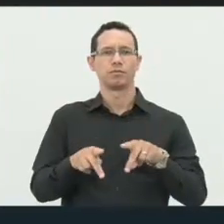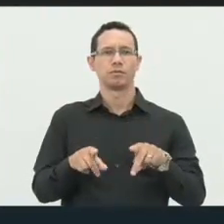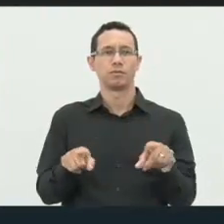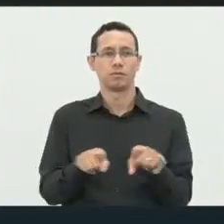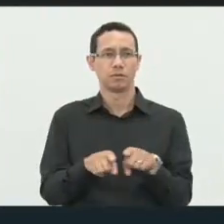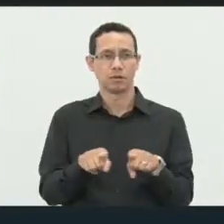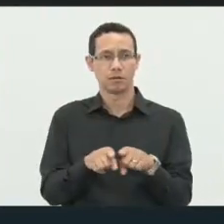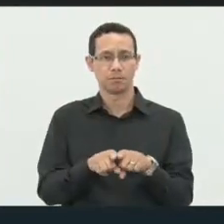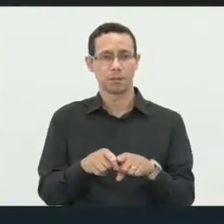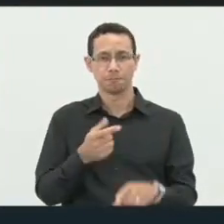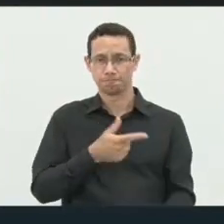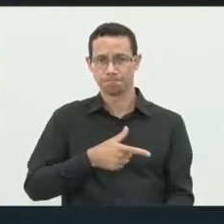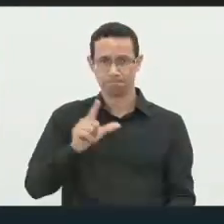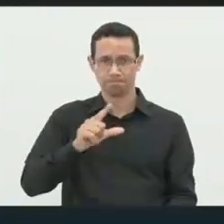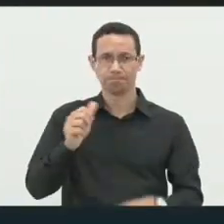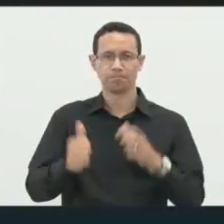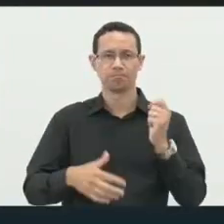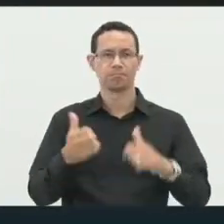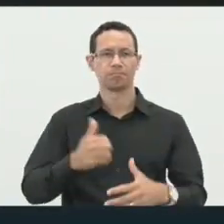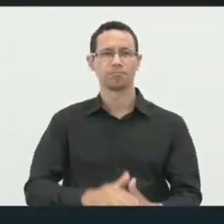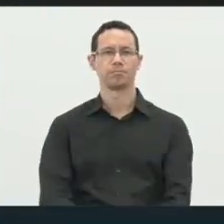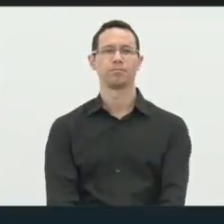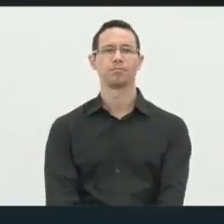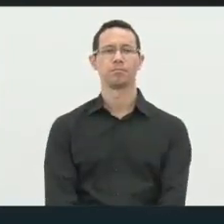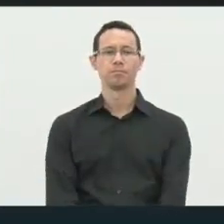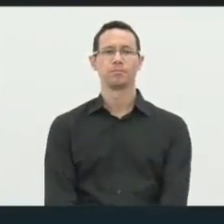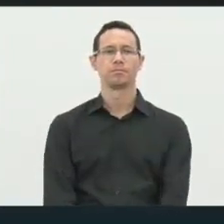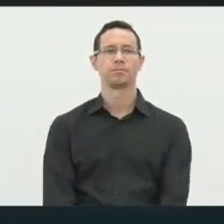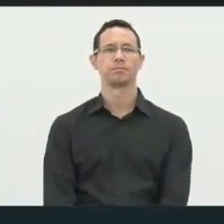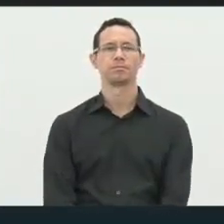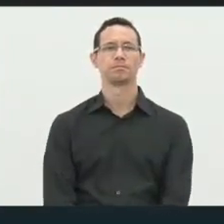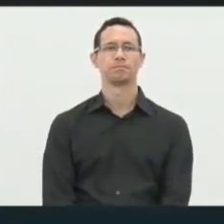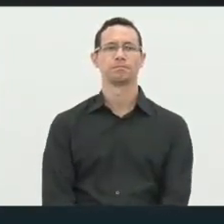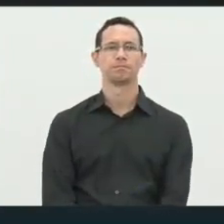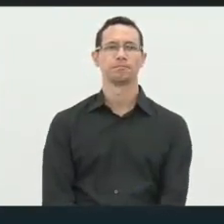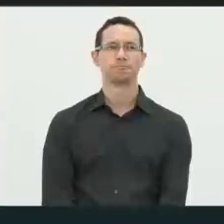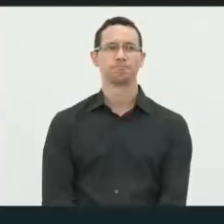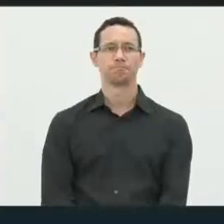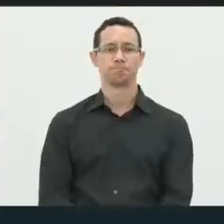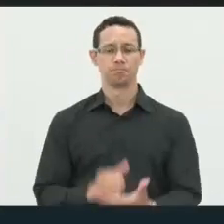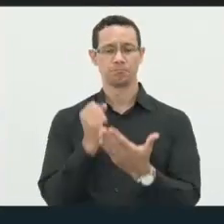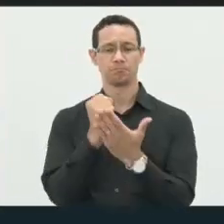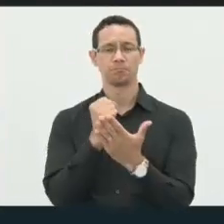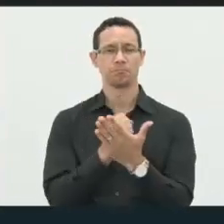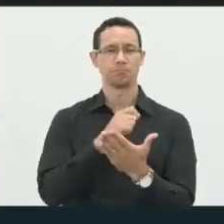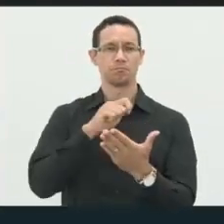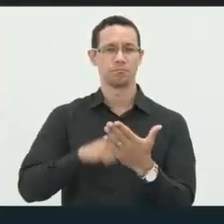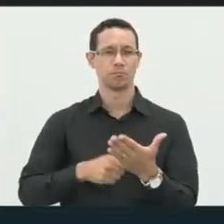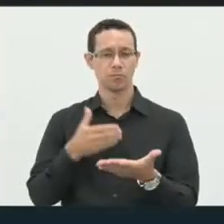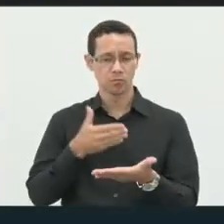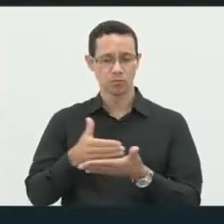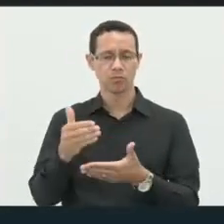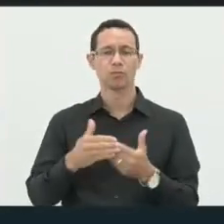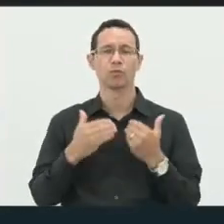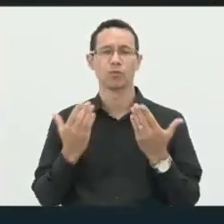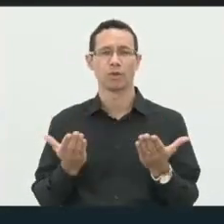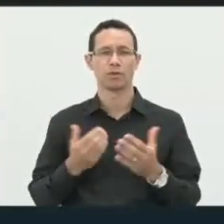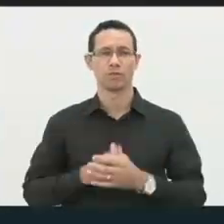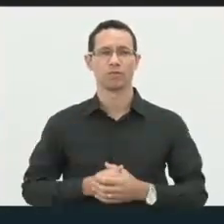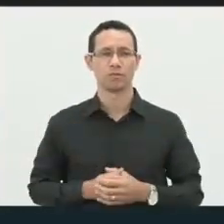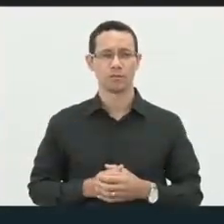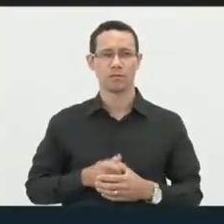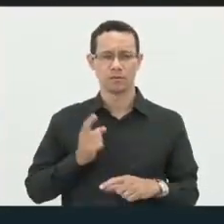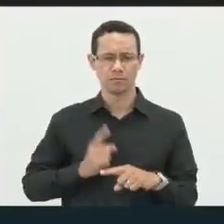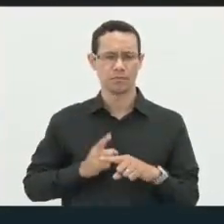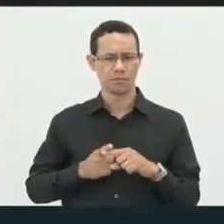de levantar a questão eu queria saber Desde quando esse contrato iniciou Por que colocar uma UBS